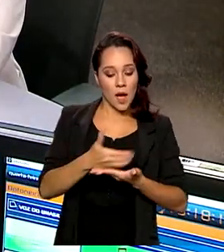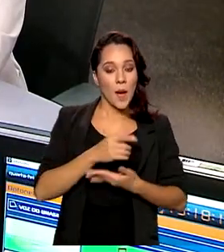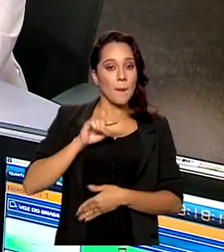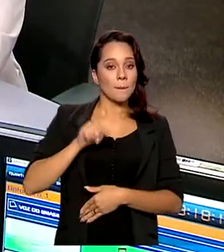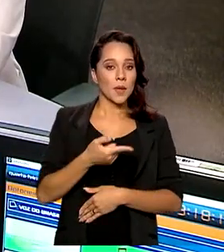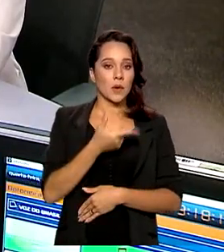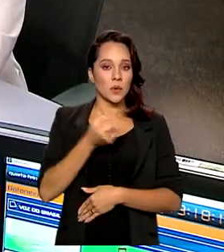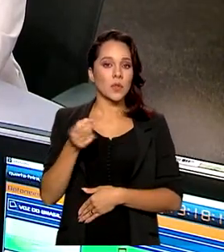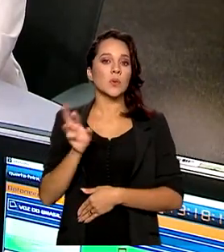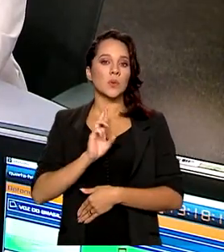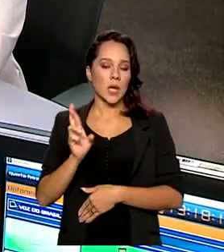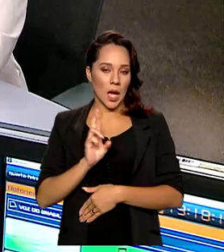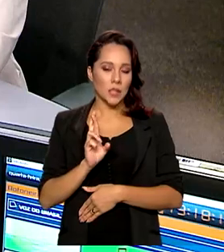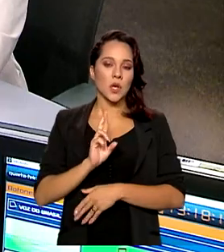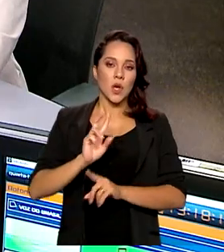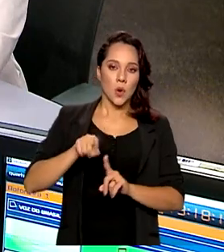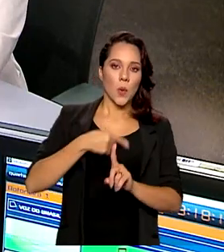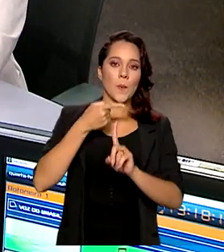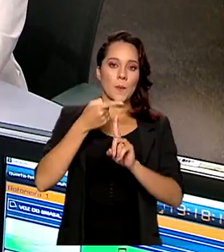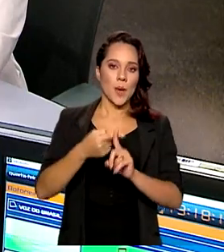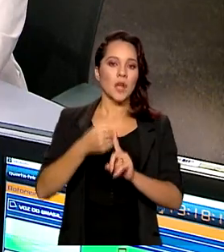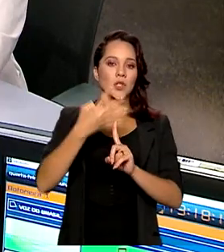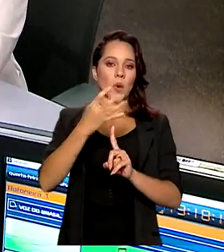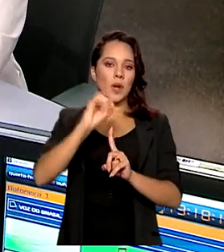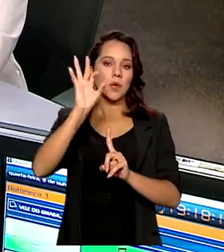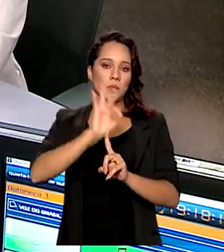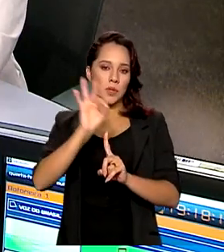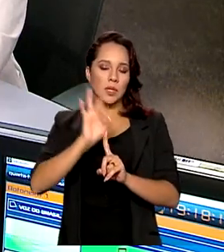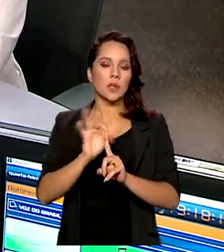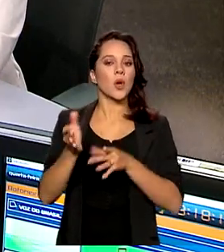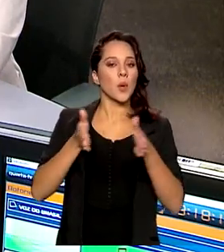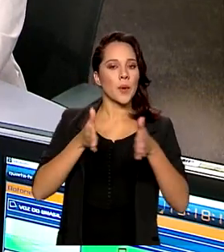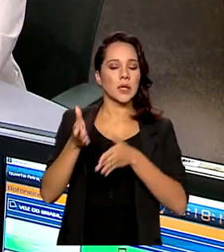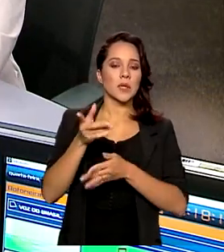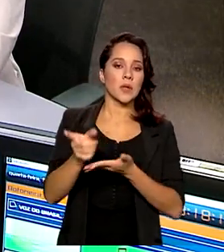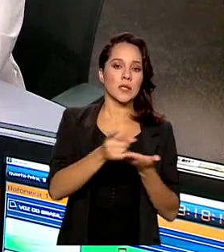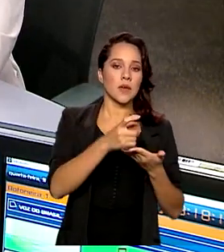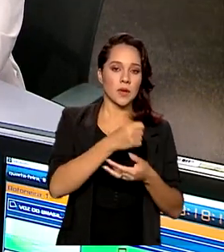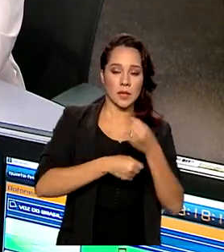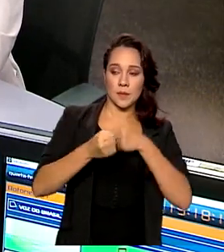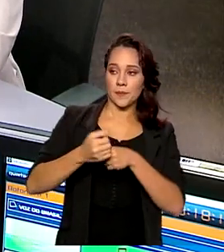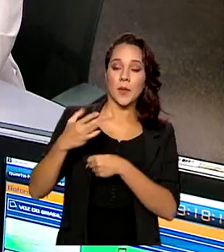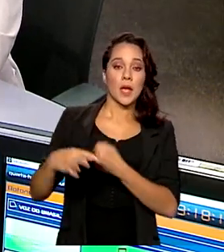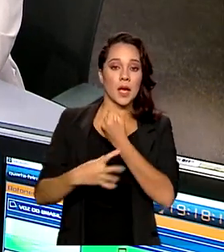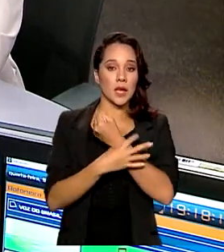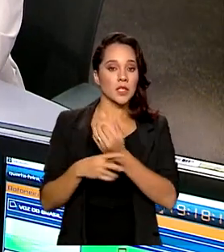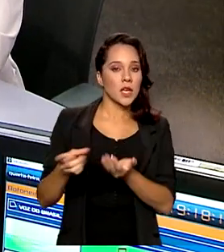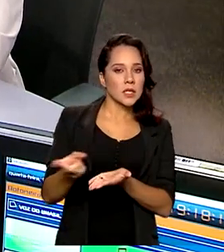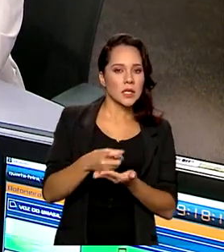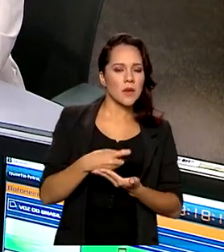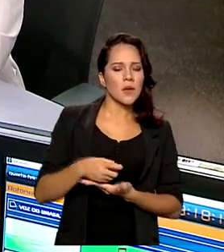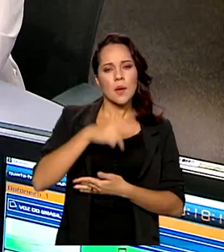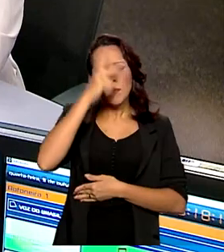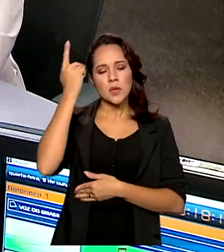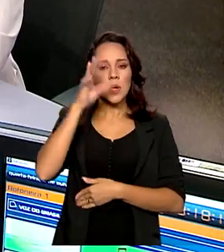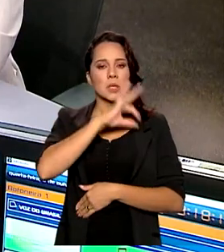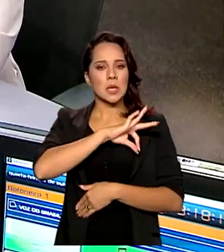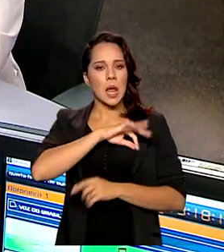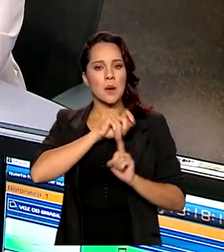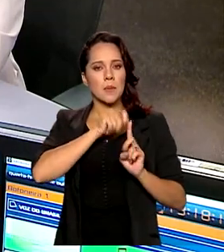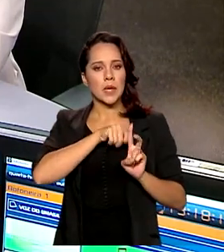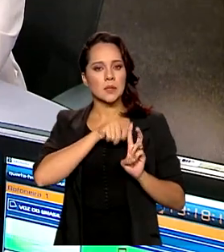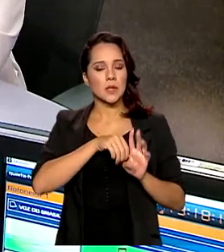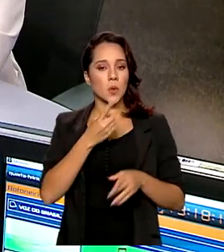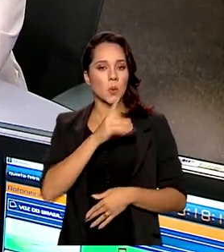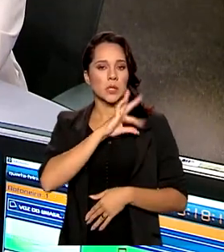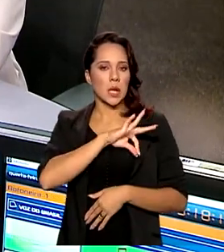R$ 1.200, com um aumento de mais de 40% em relação à safra anterior. O Garantia Safra é pago a produtores com renda mensal de